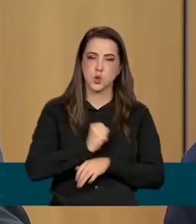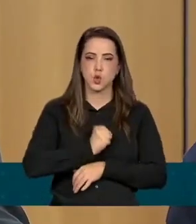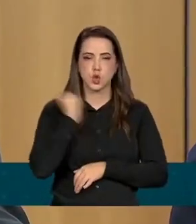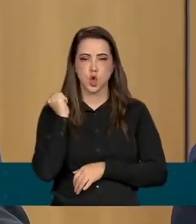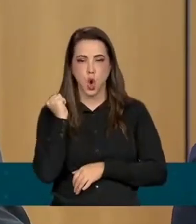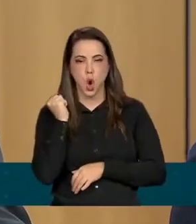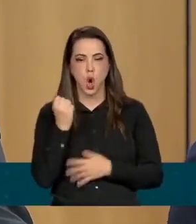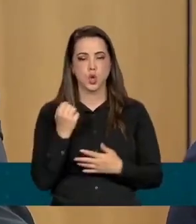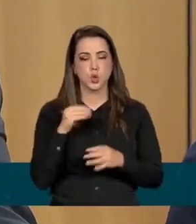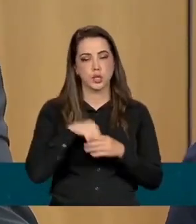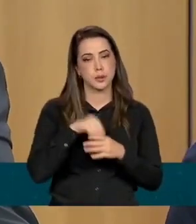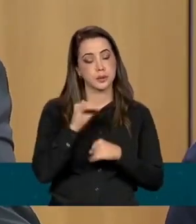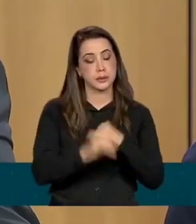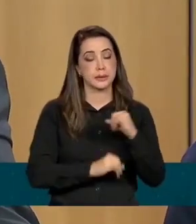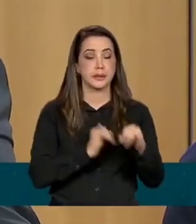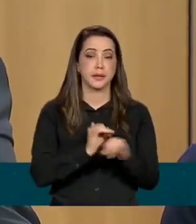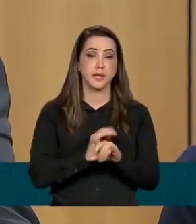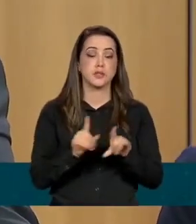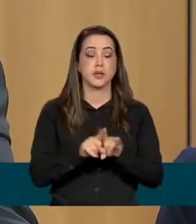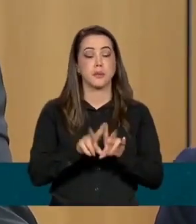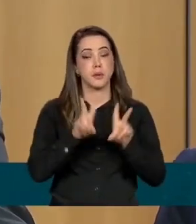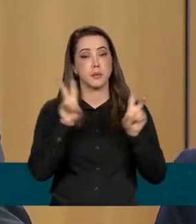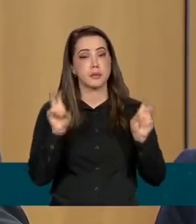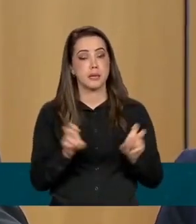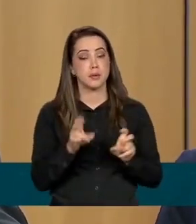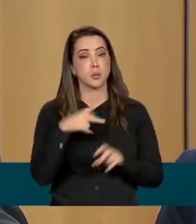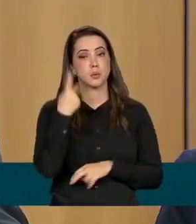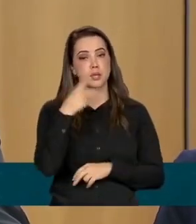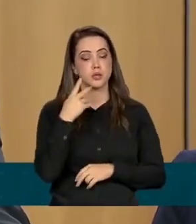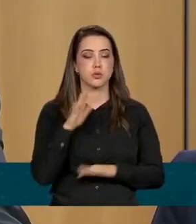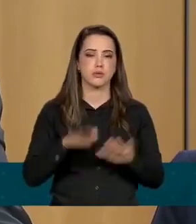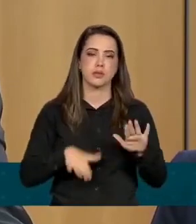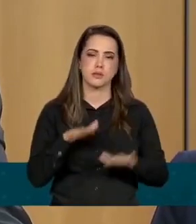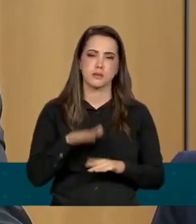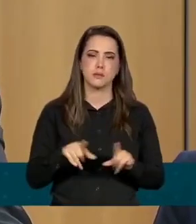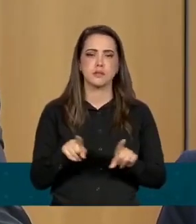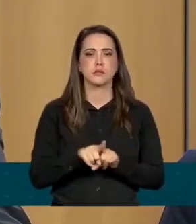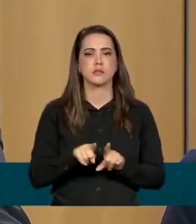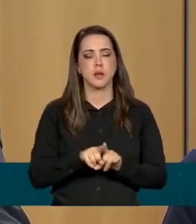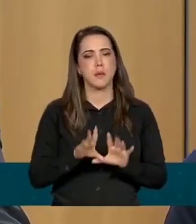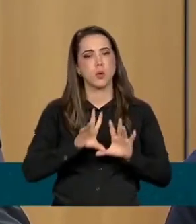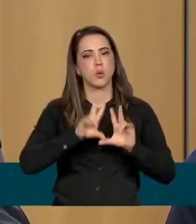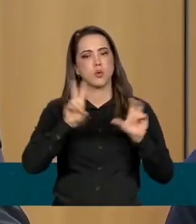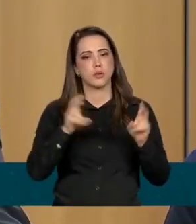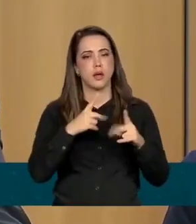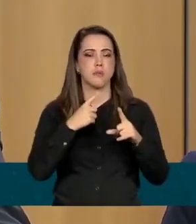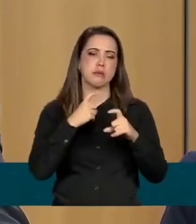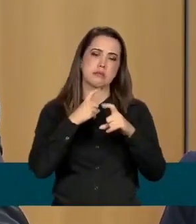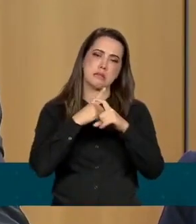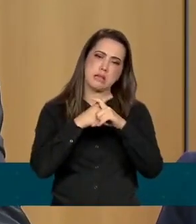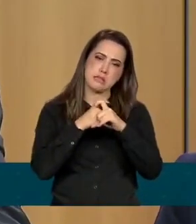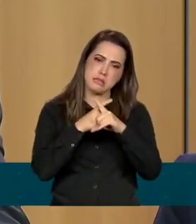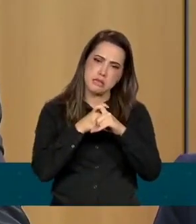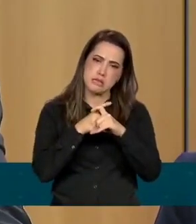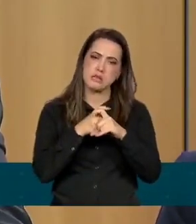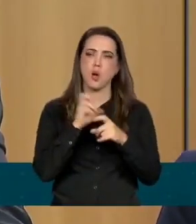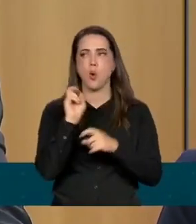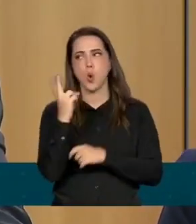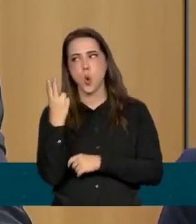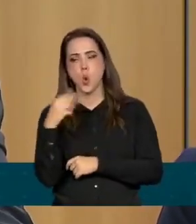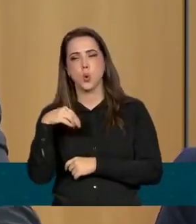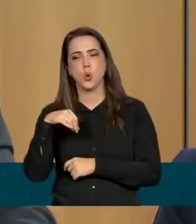fins políticos, e talvez, além das células nazistas e neonazistas, nós tenhamos